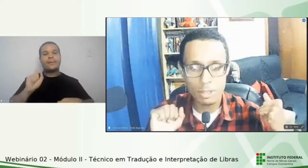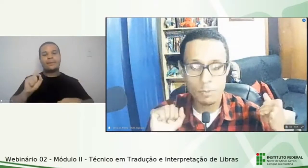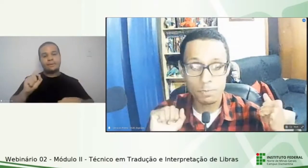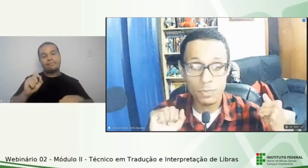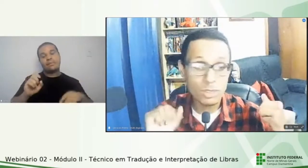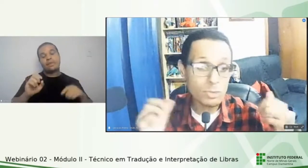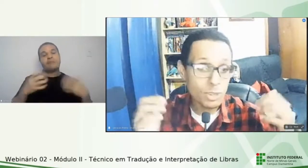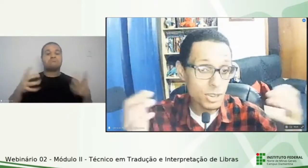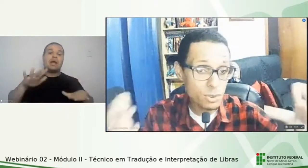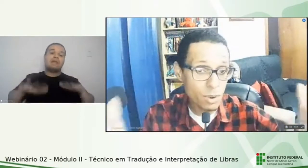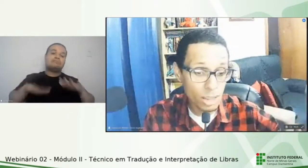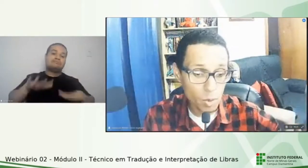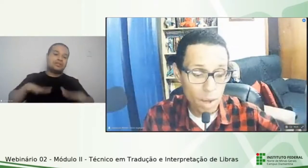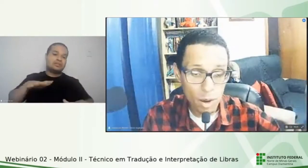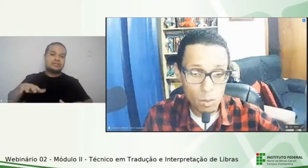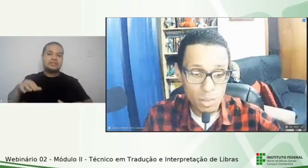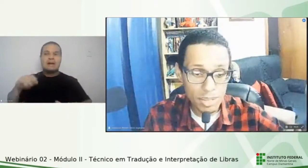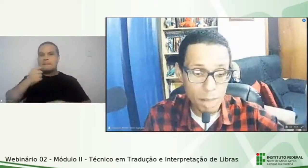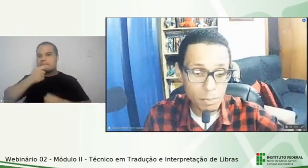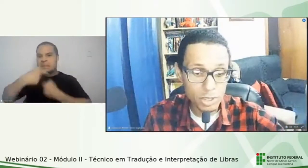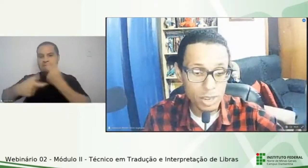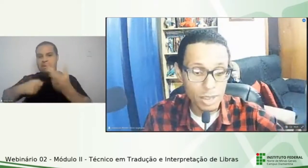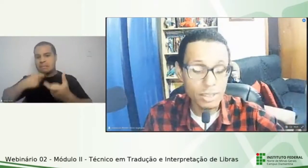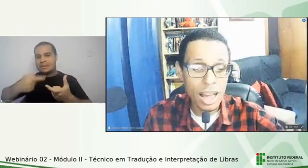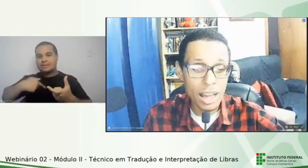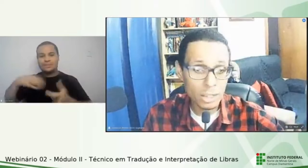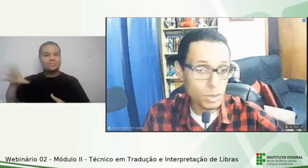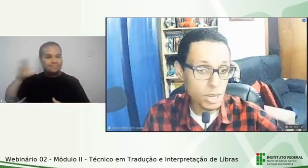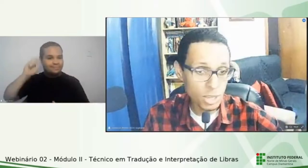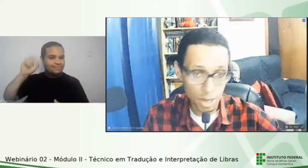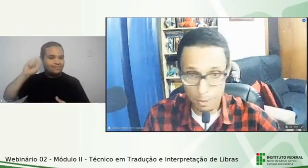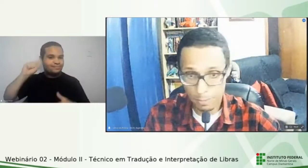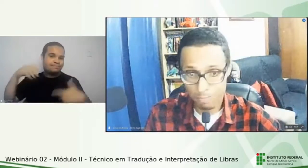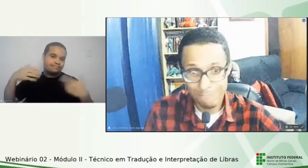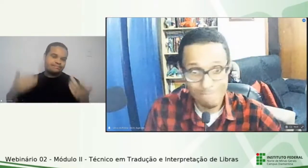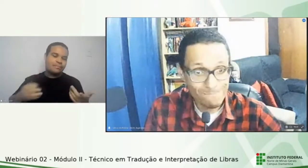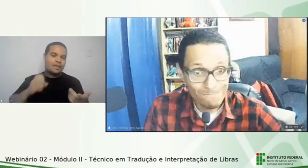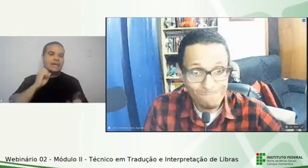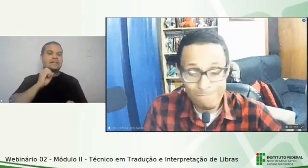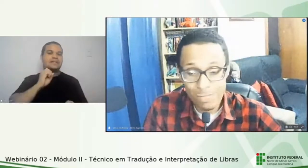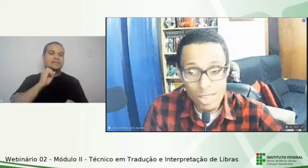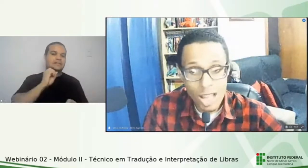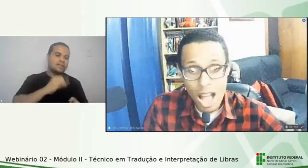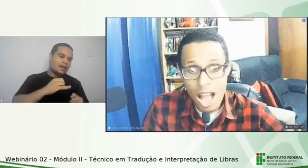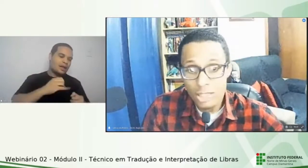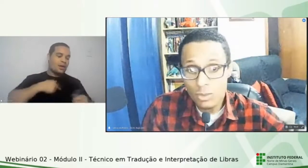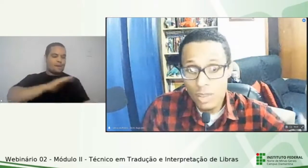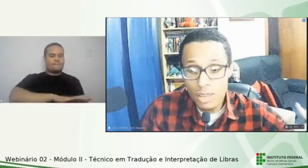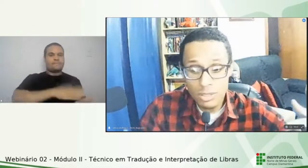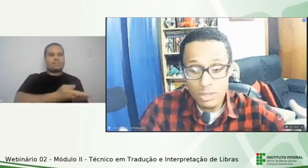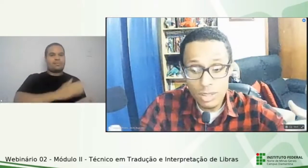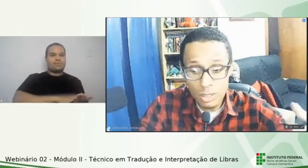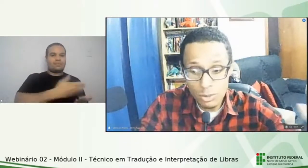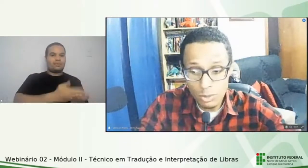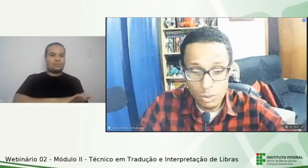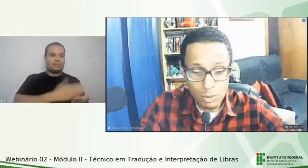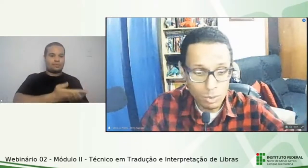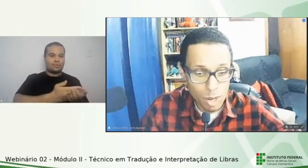palavrões. Se você for atuar como intérprete na área jurídica, às vezes